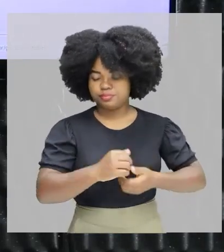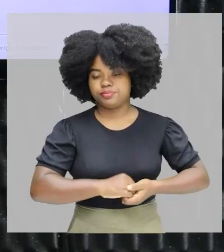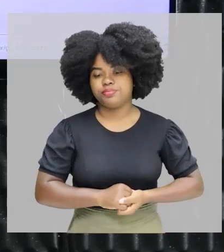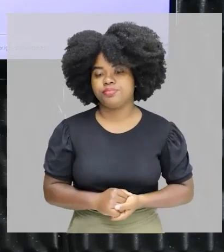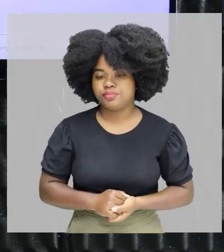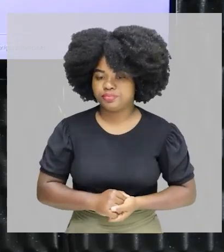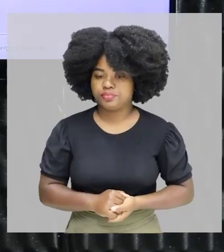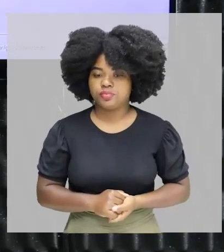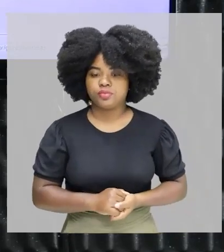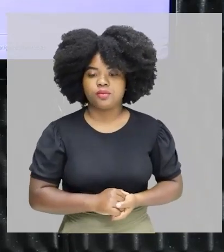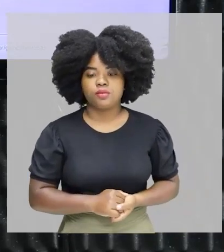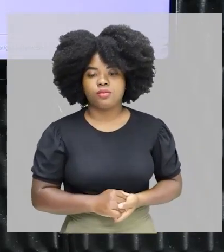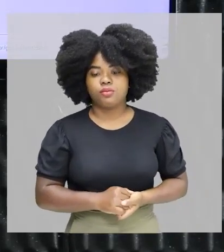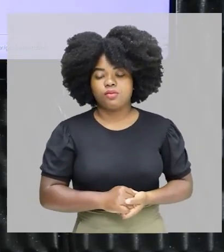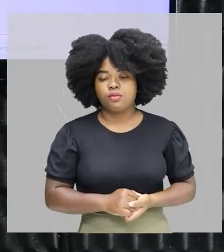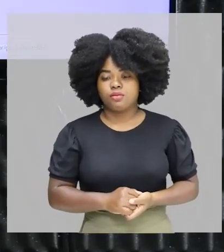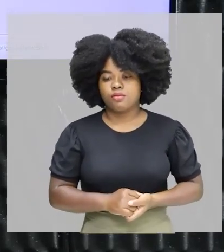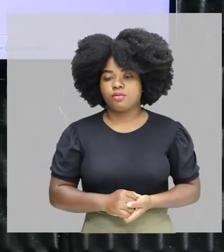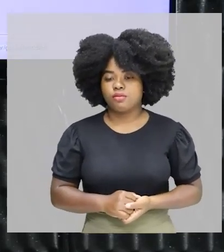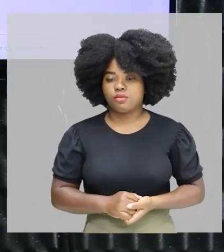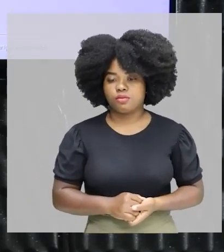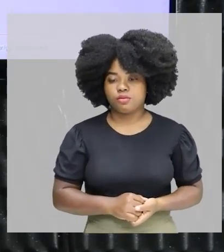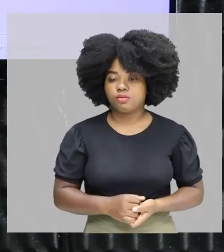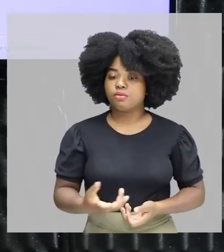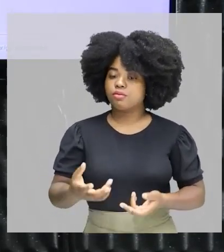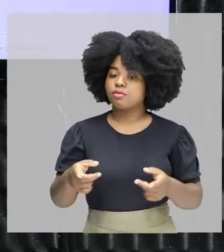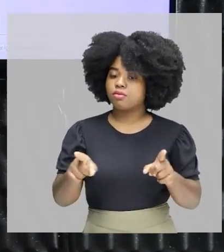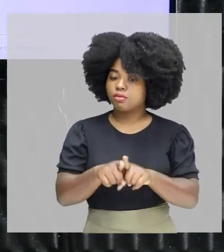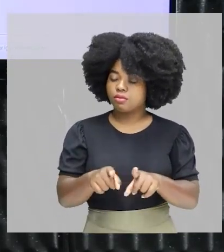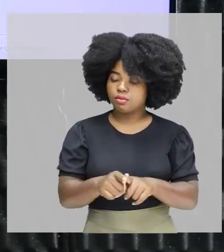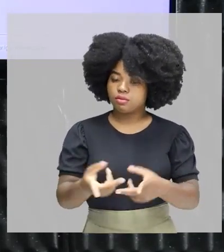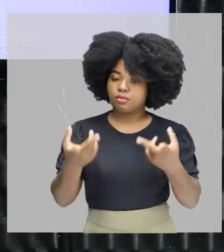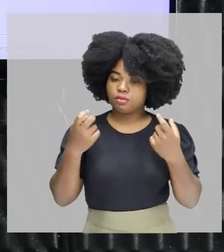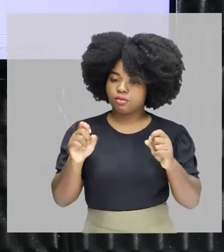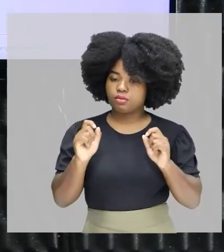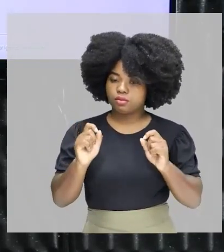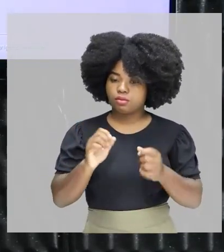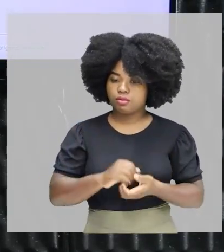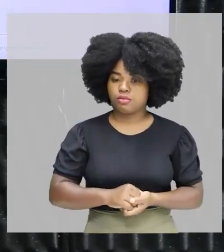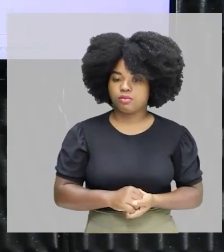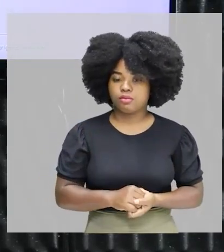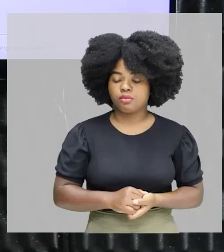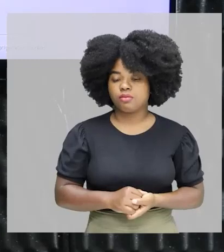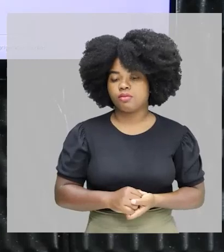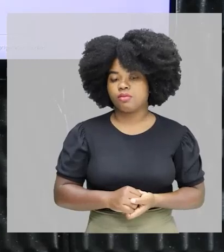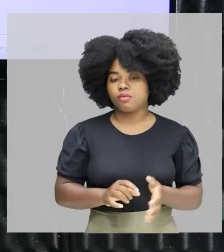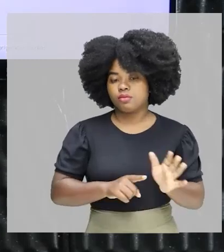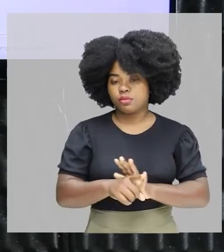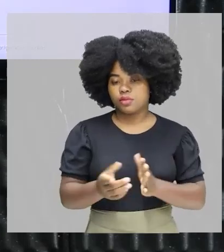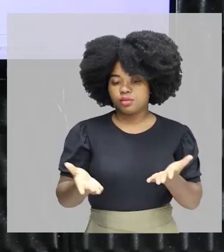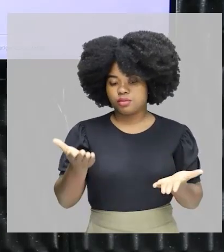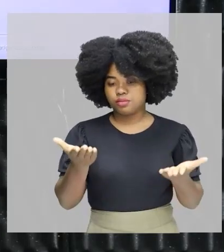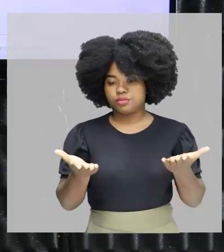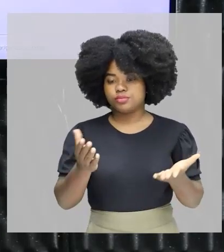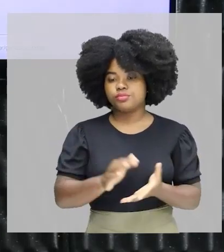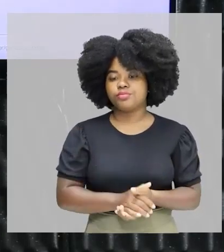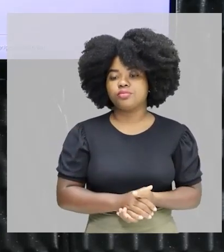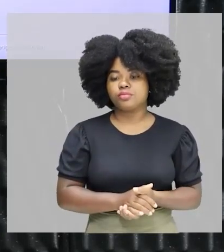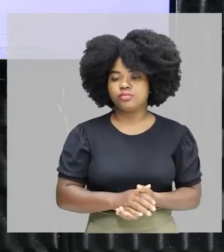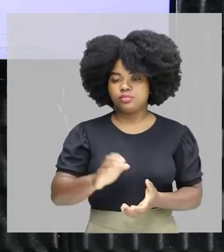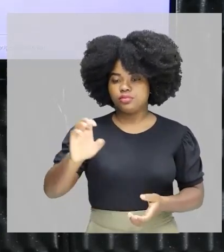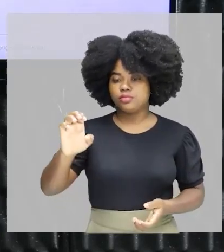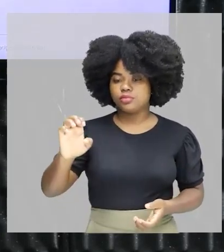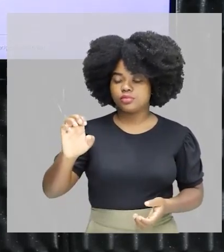importante. Show de bola? Também você deve prestar atenção, quando é uma questão de equilíbrio químico, o estado